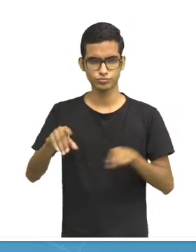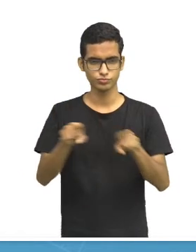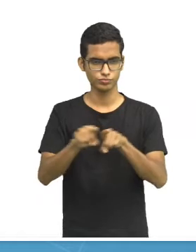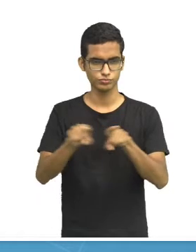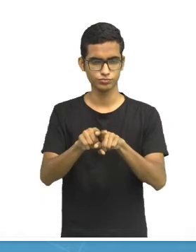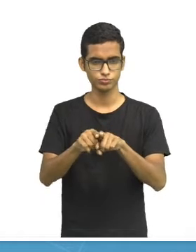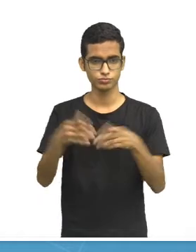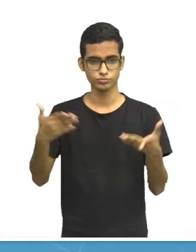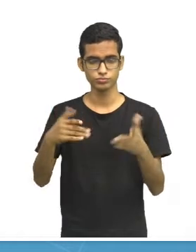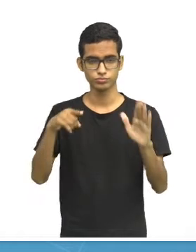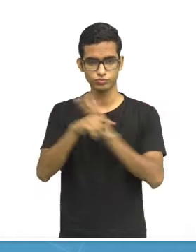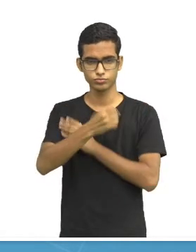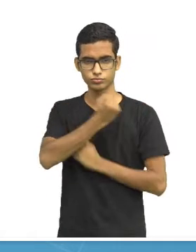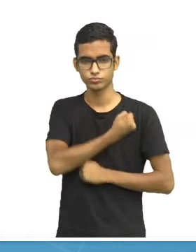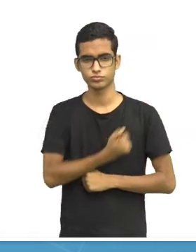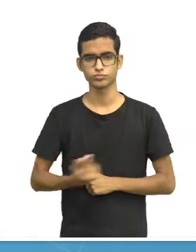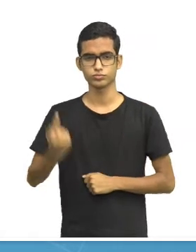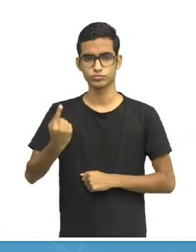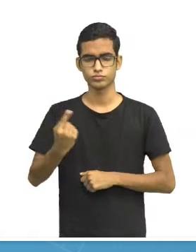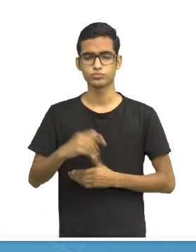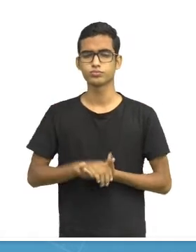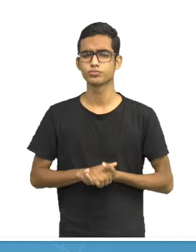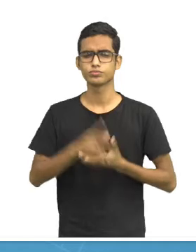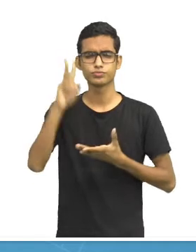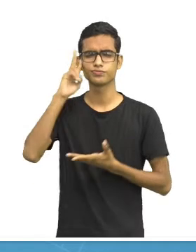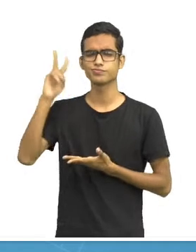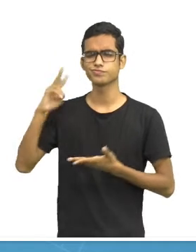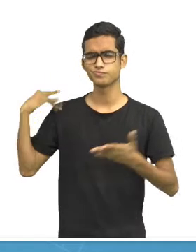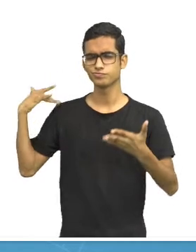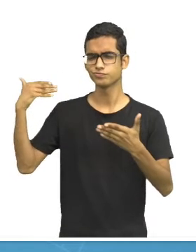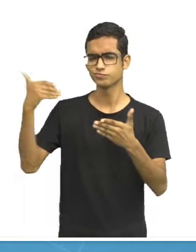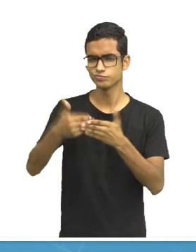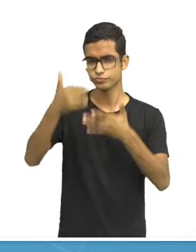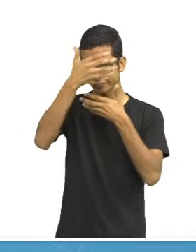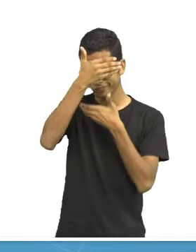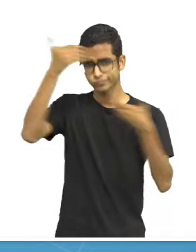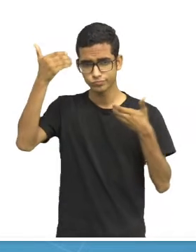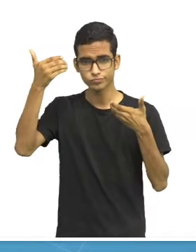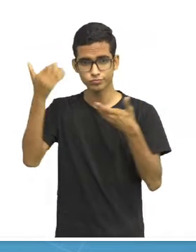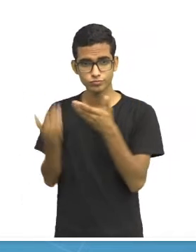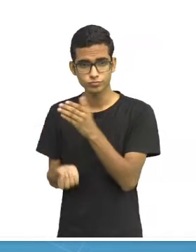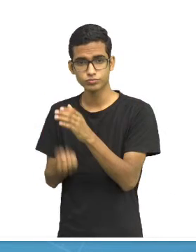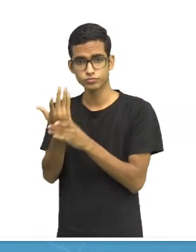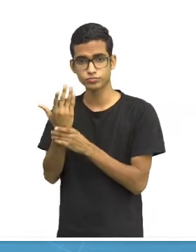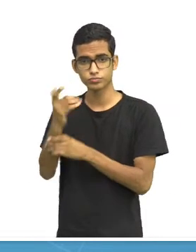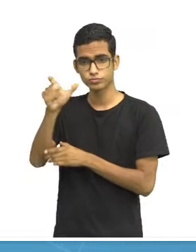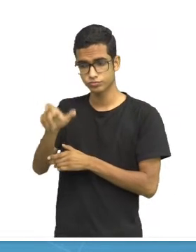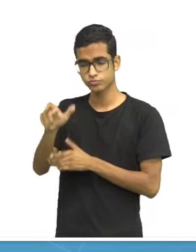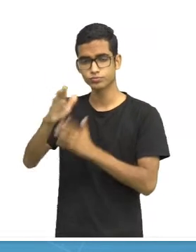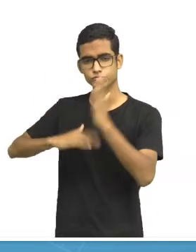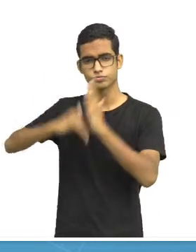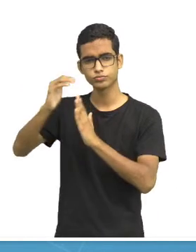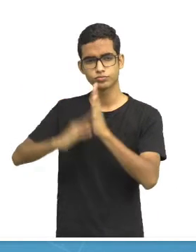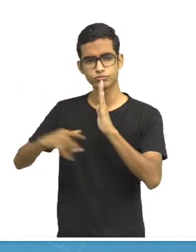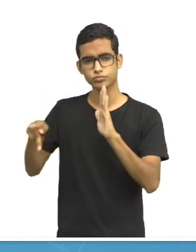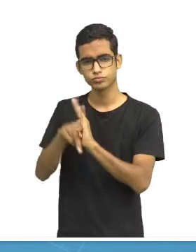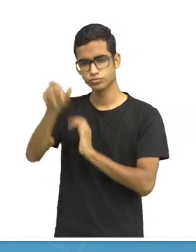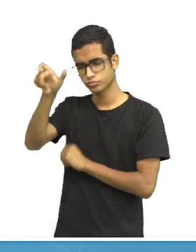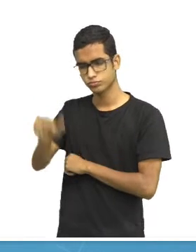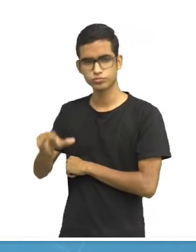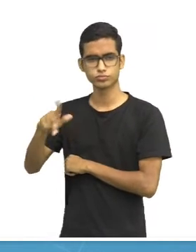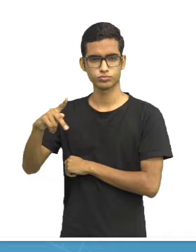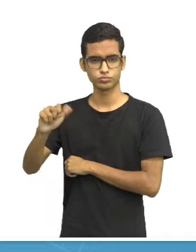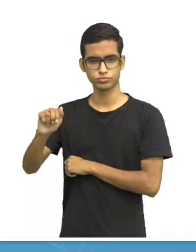questão número 1. Historicamente, o cubismo originou-se nas obras de Paul Cézanne, pois para ele a pintura deveria tratar